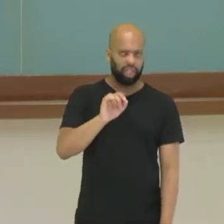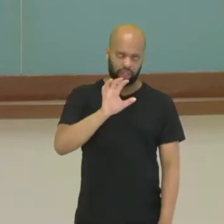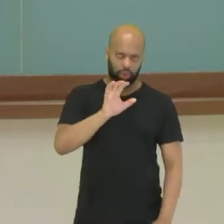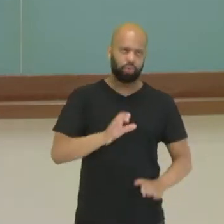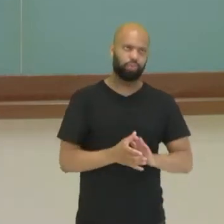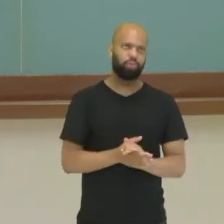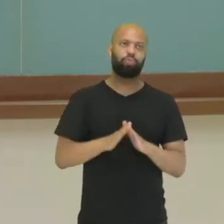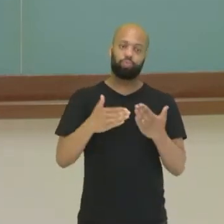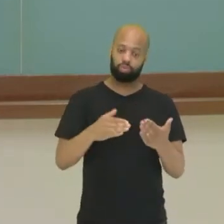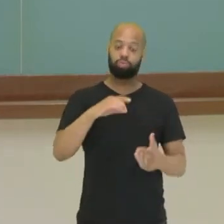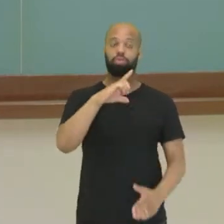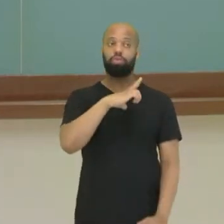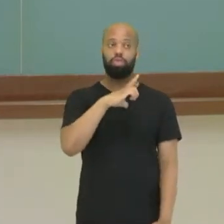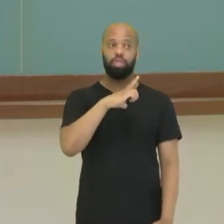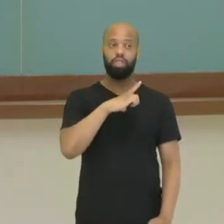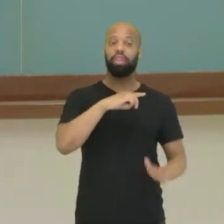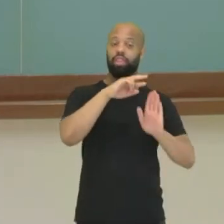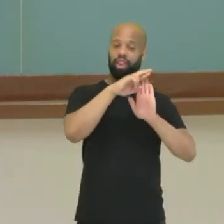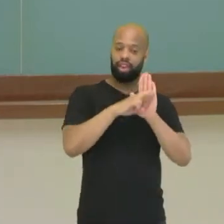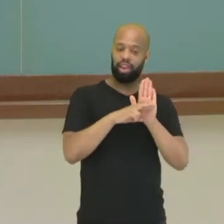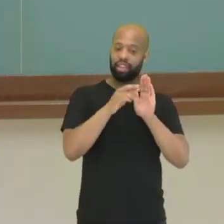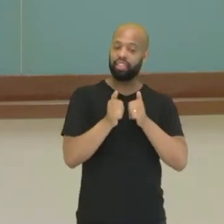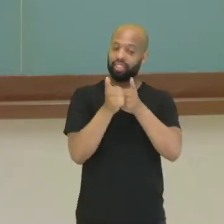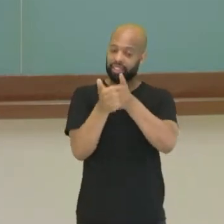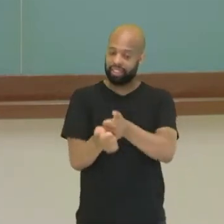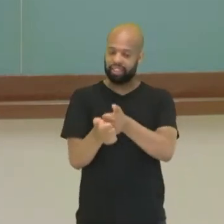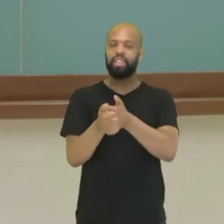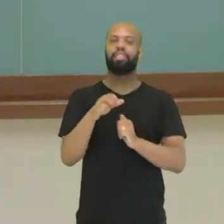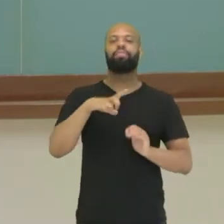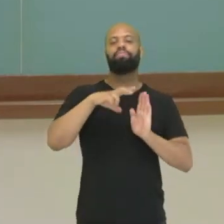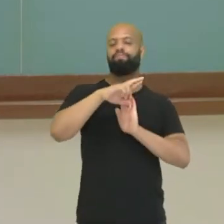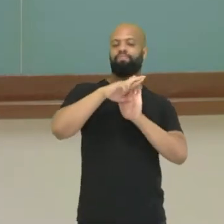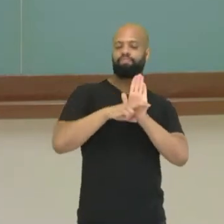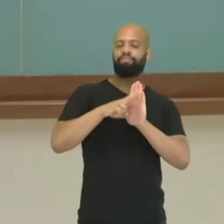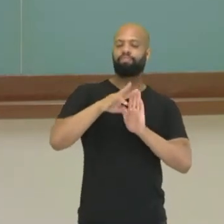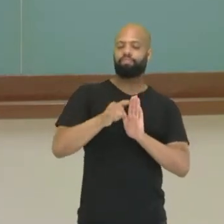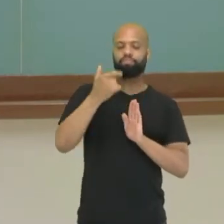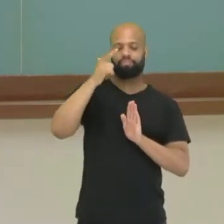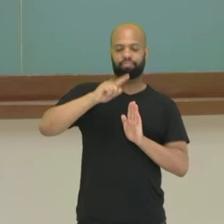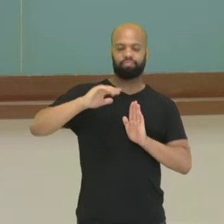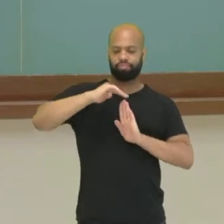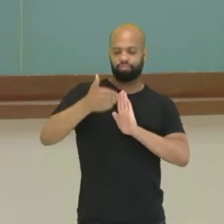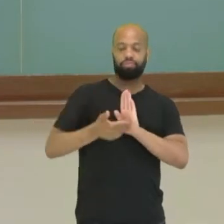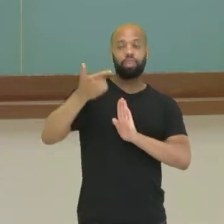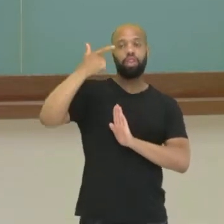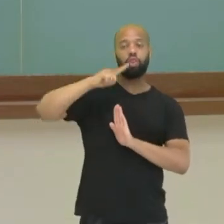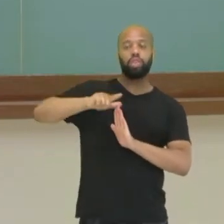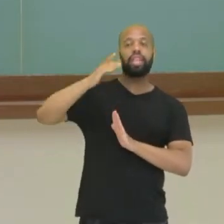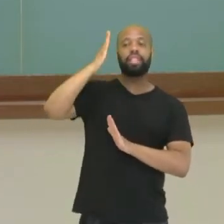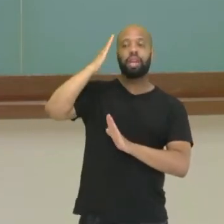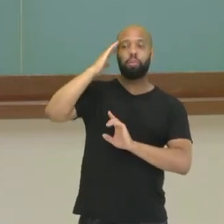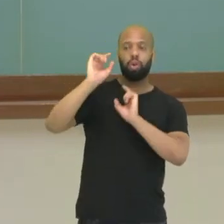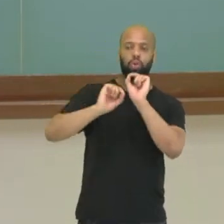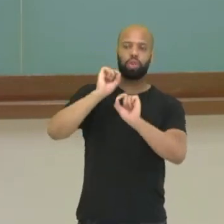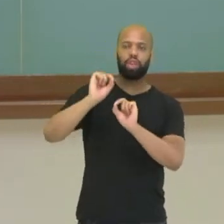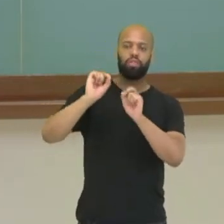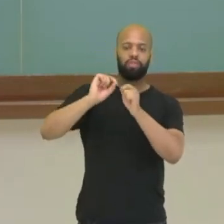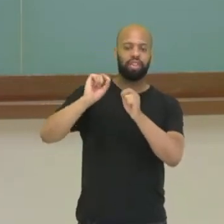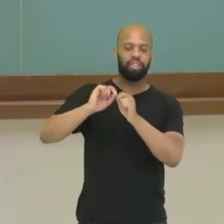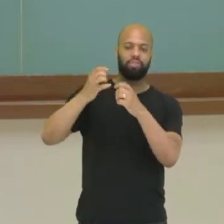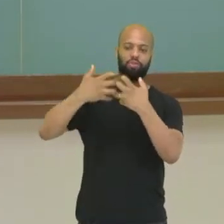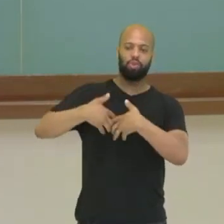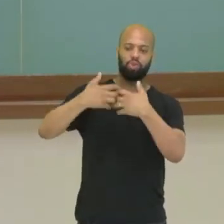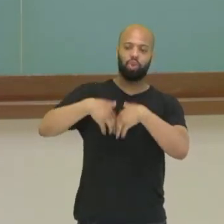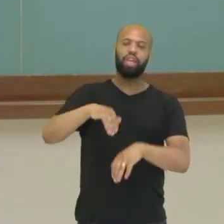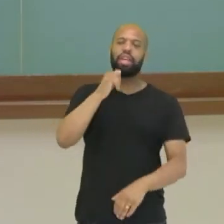Um jogo ele contém o quê? Regras, né? Tem as regrinhas para poder jogar, para todo mundo entender ali, como um jogo, por exemplo, de futebol,